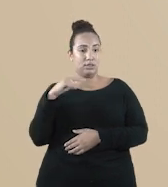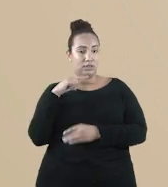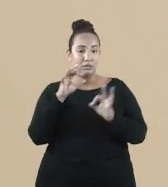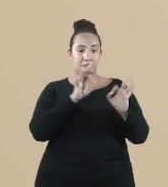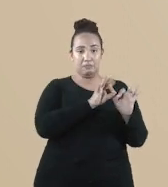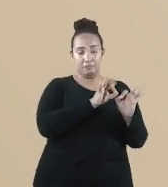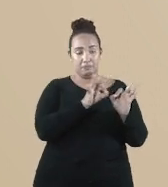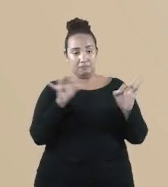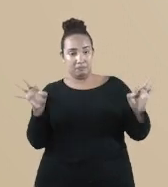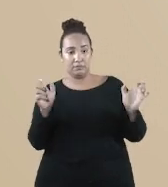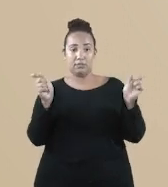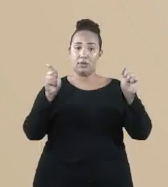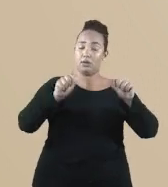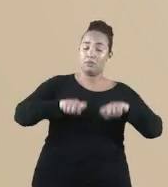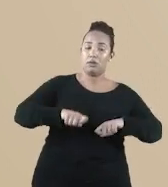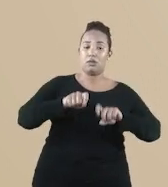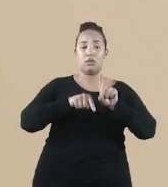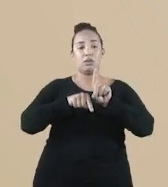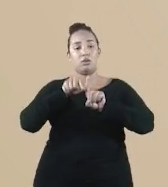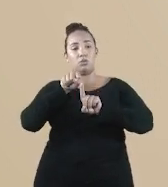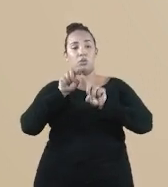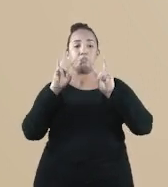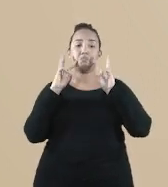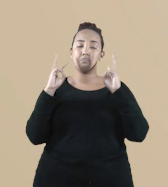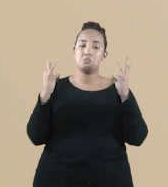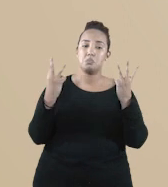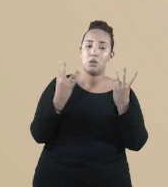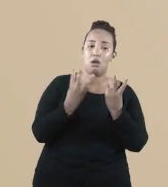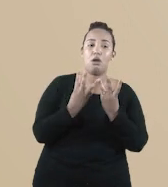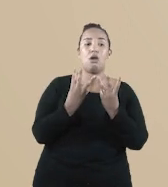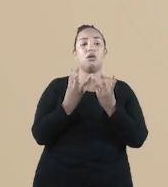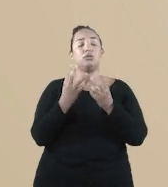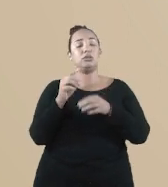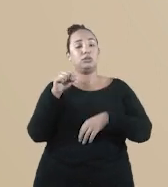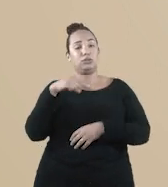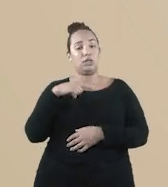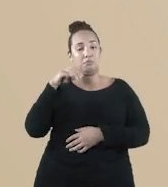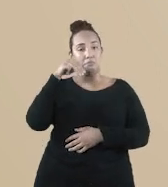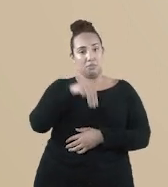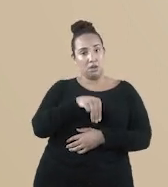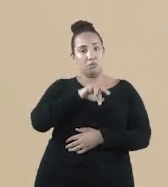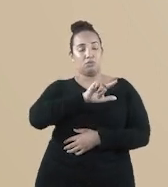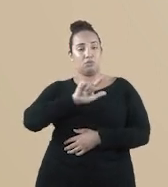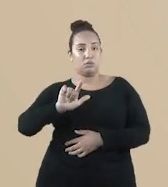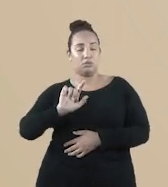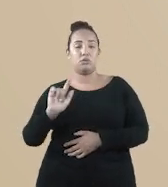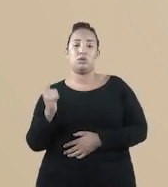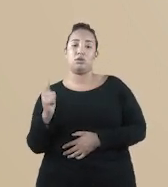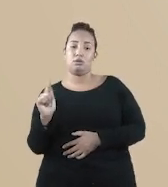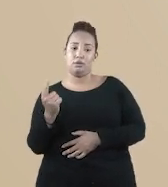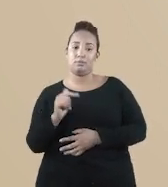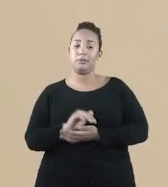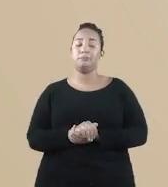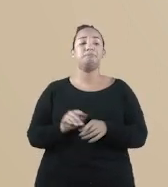grandezas de comprimento, de capacidade e massa e que são chamados de metro, litro e